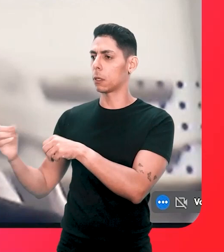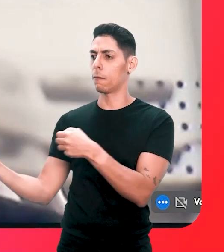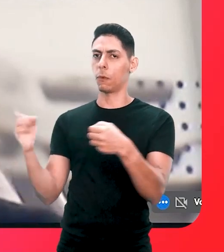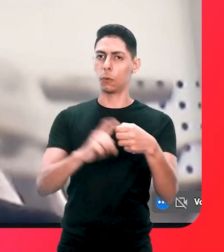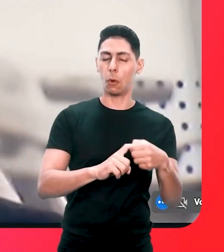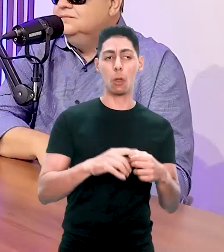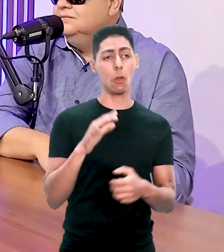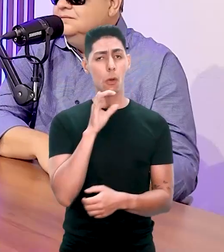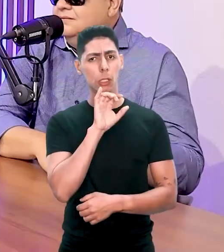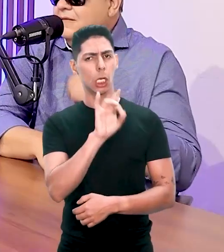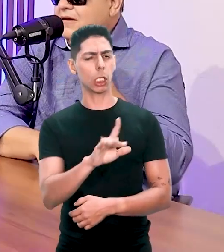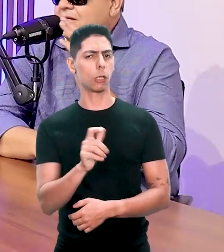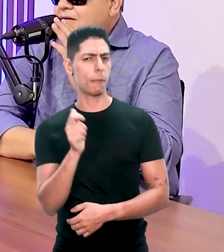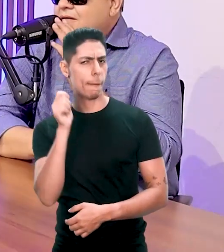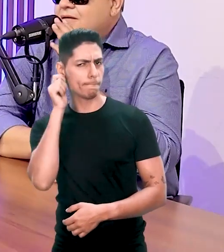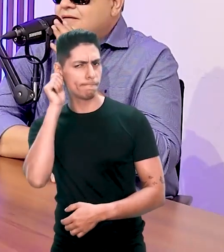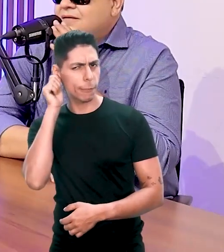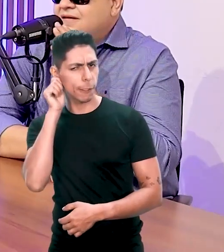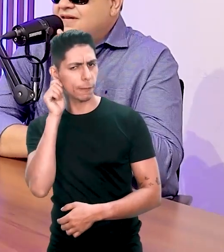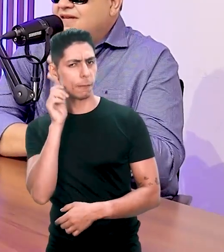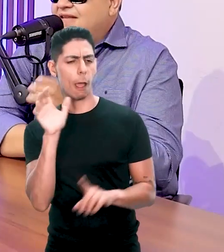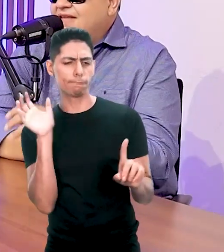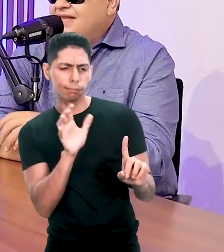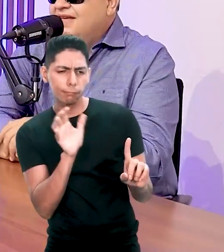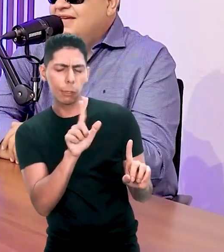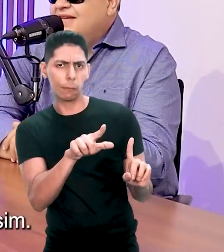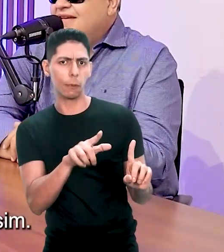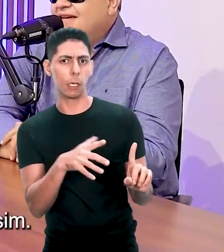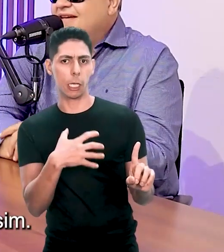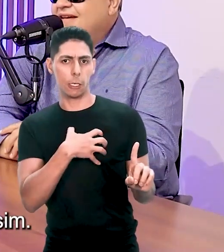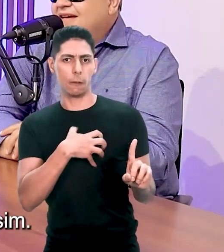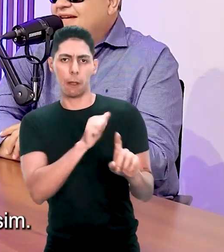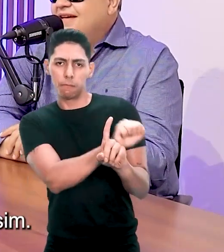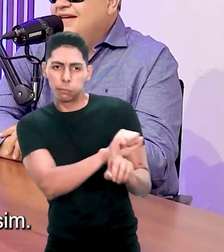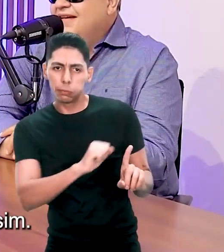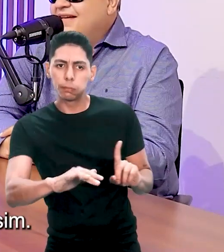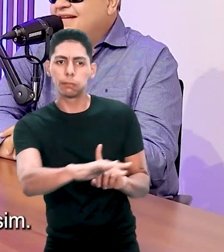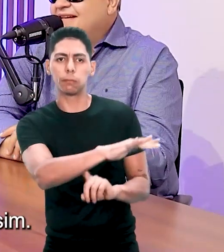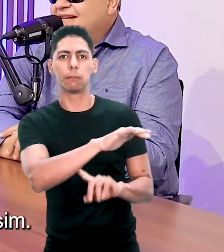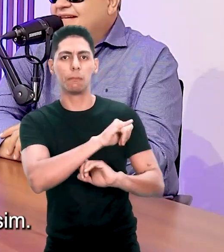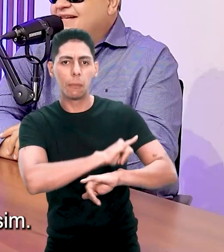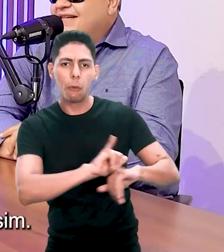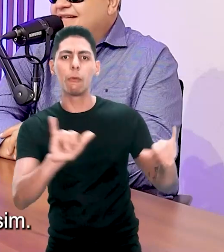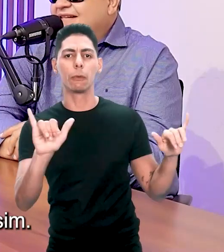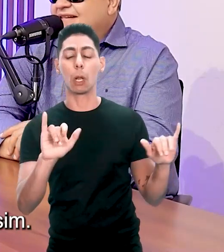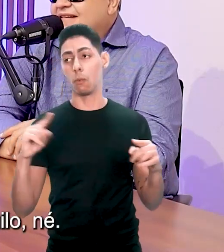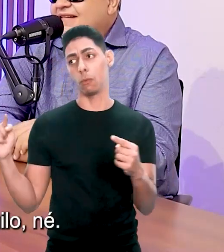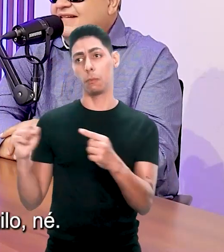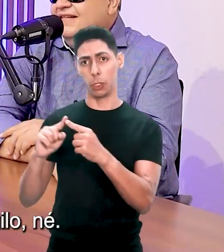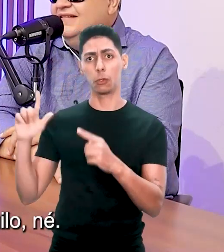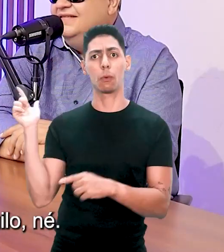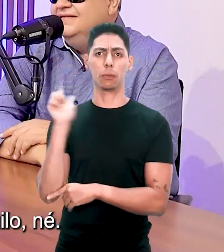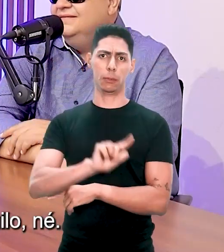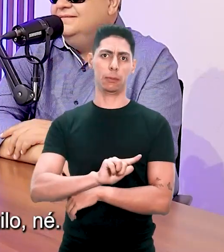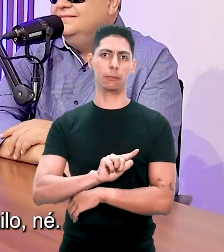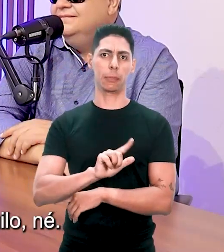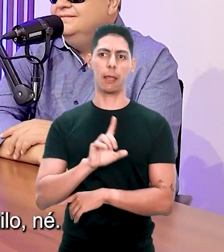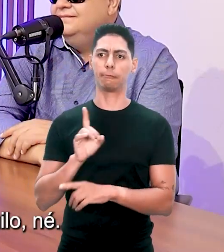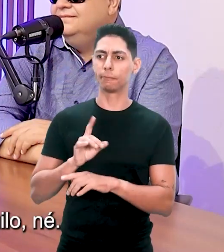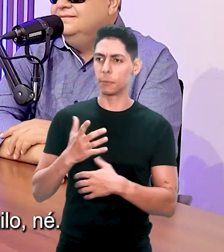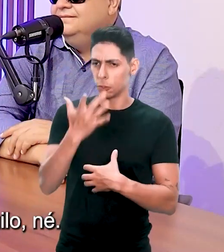dar um medinho e ele espalhar, e ele espalhou, e eles atingiram o objetivo, sim, porque todo